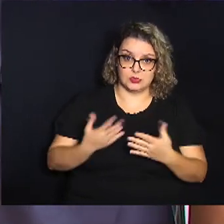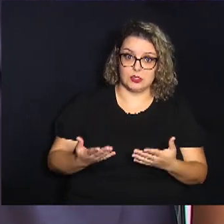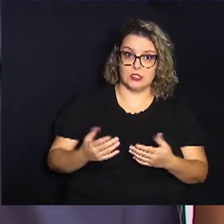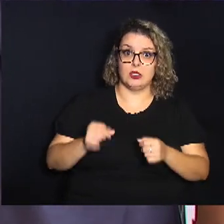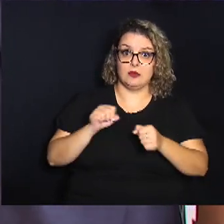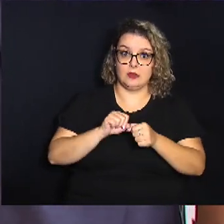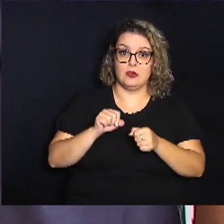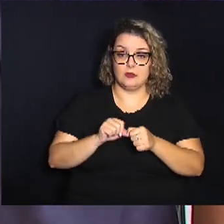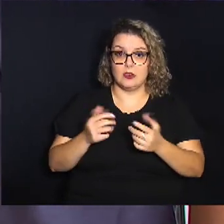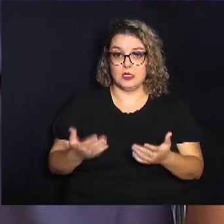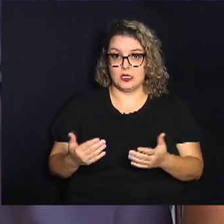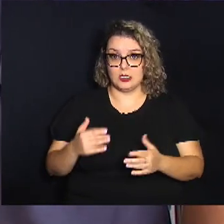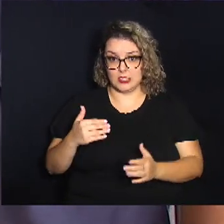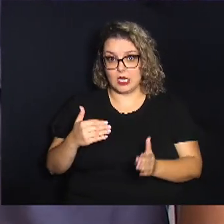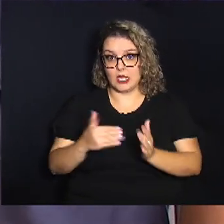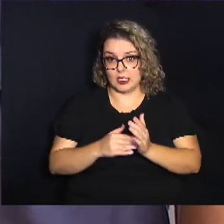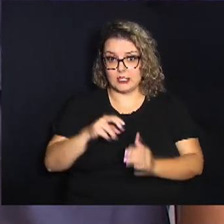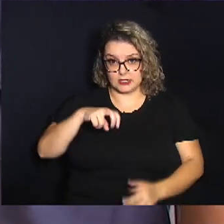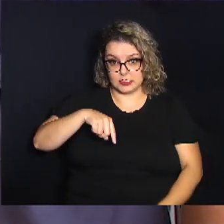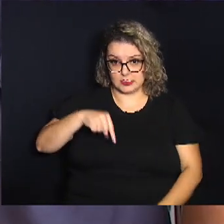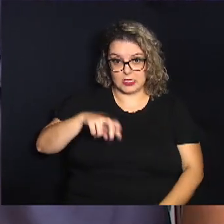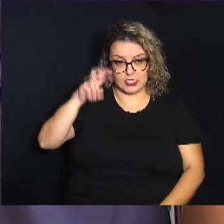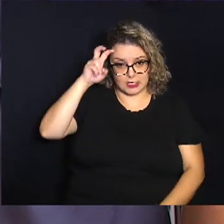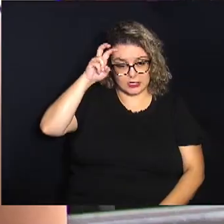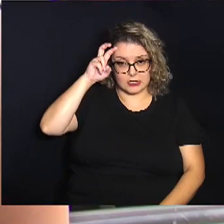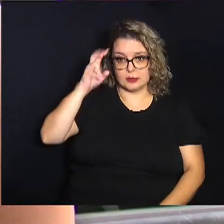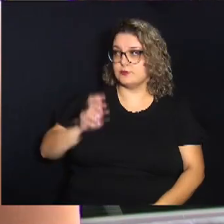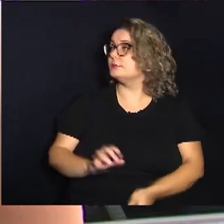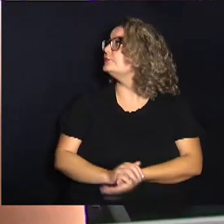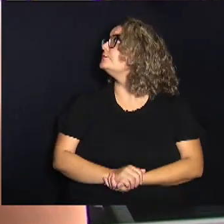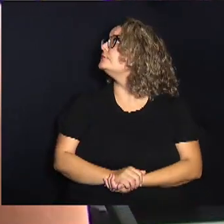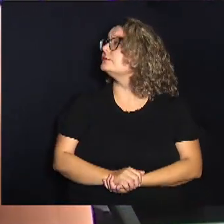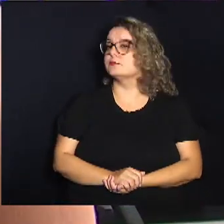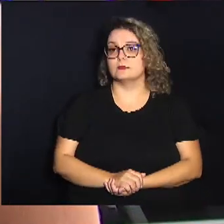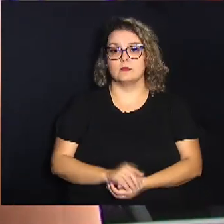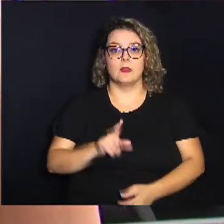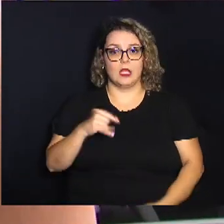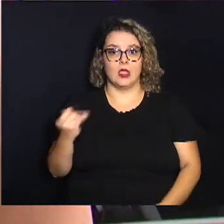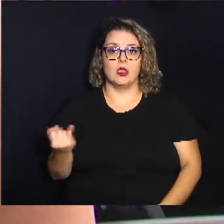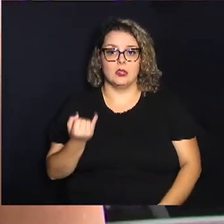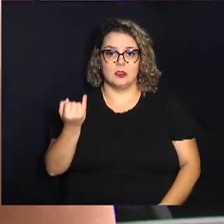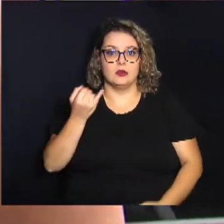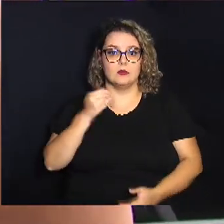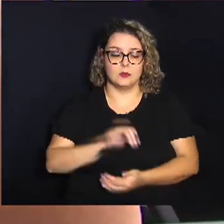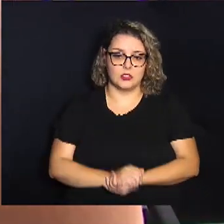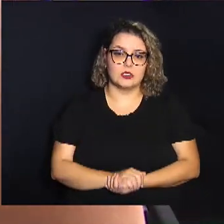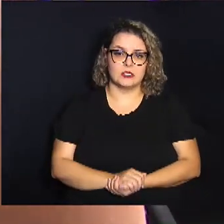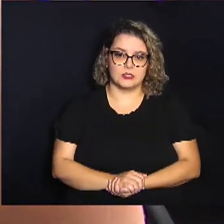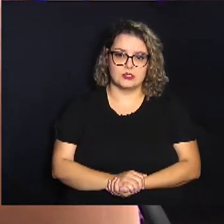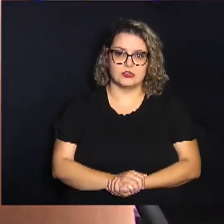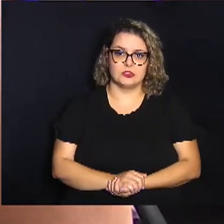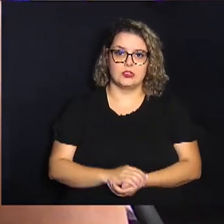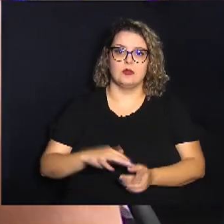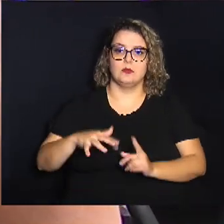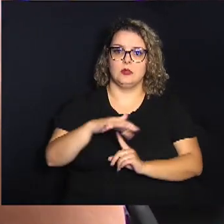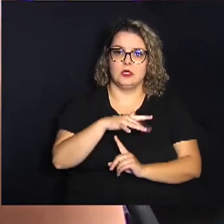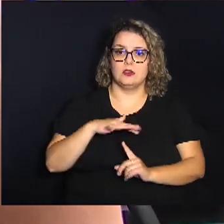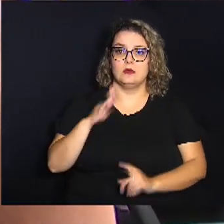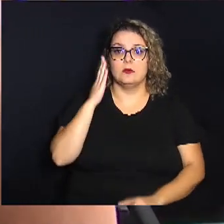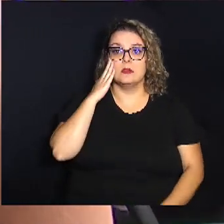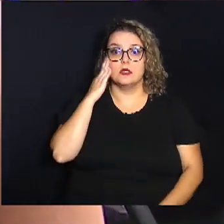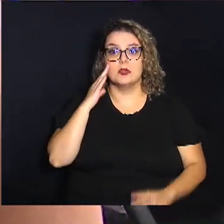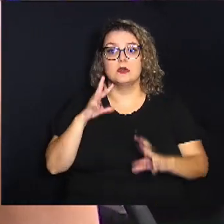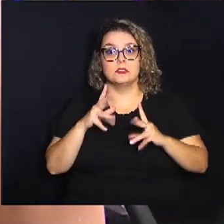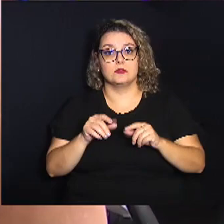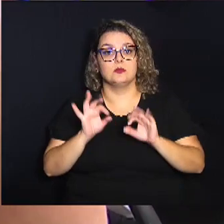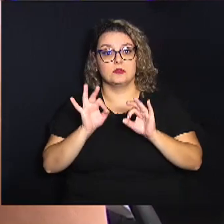realizada até a próxima quinta-feira aqui na praça da concórdia é fundamental para o meio ambiente né saber se está tudo